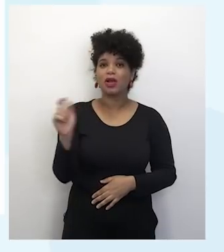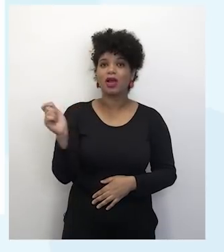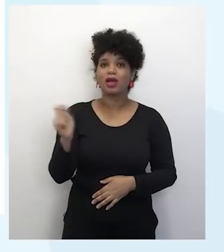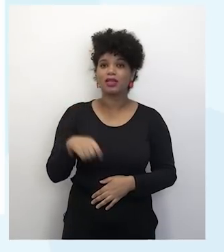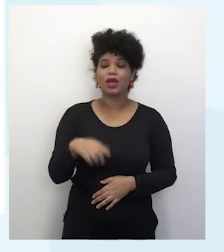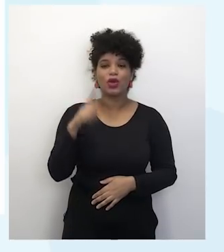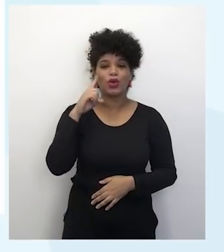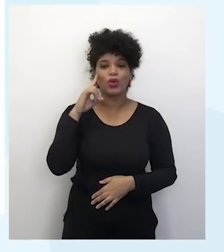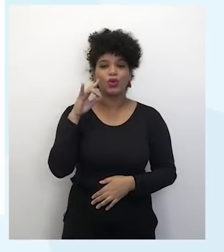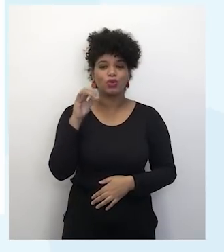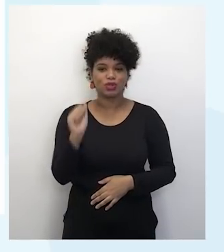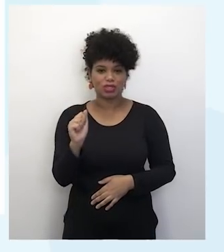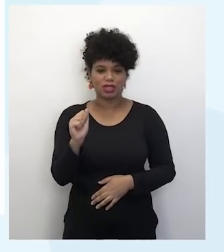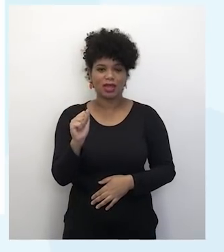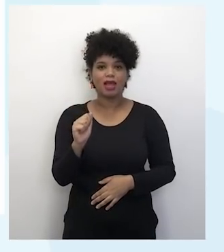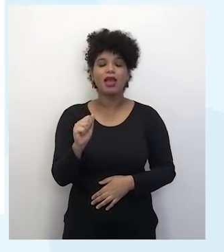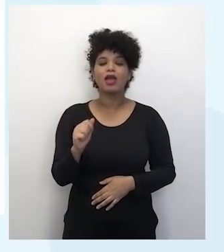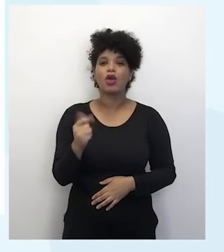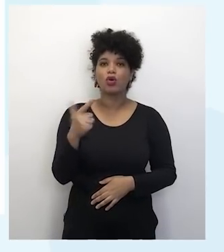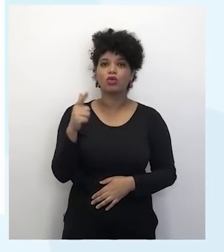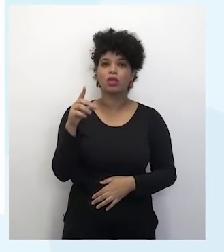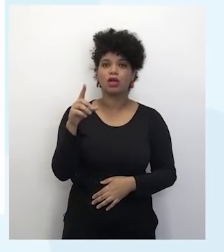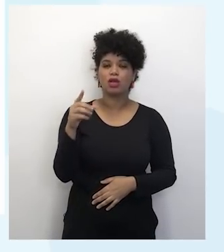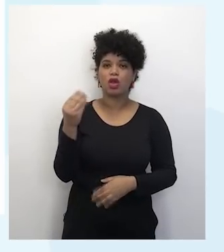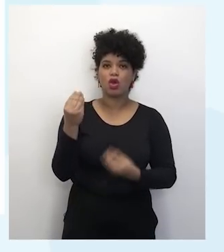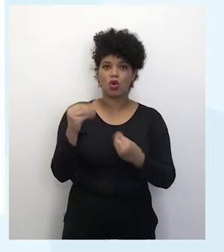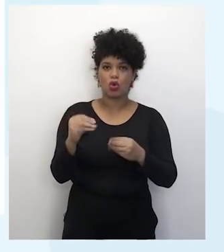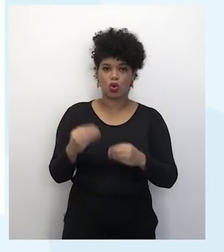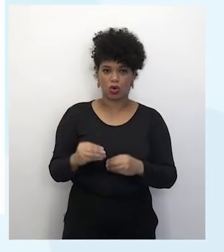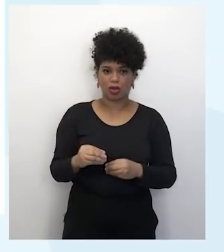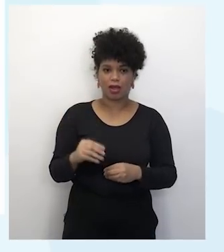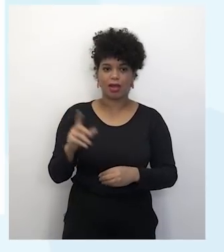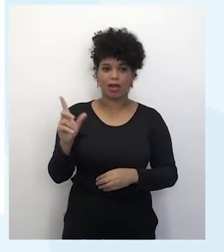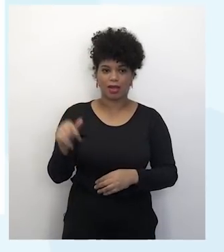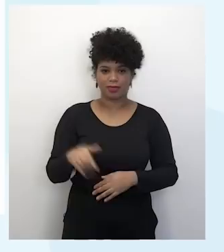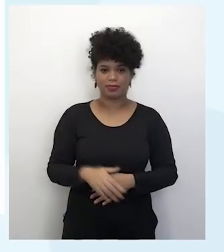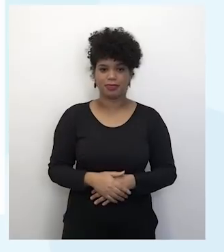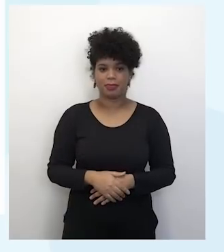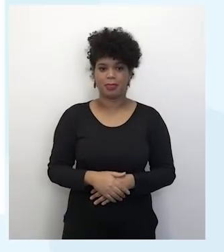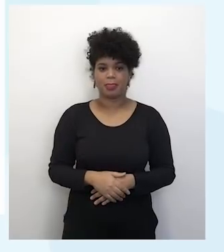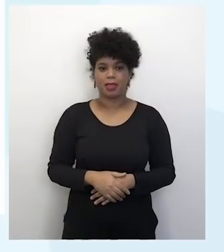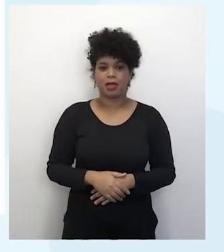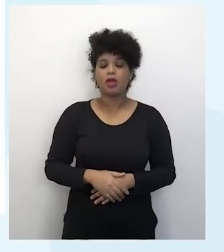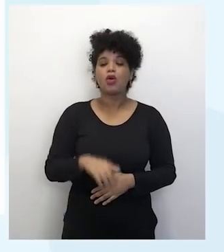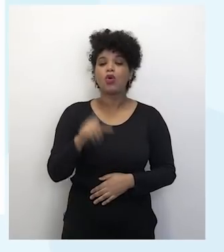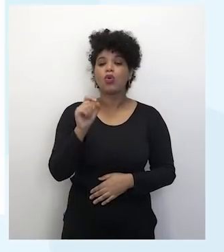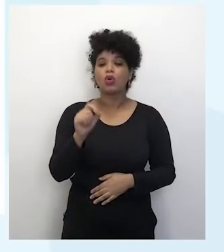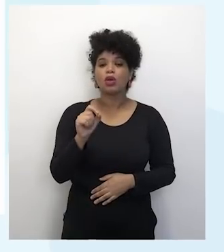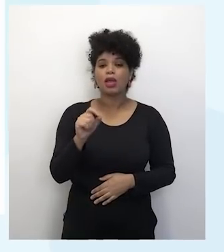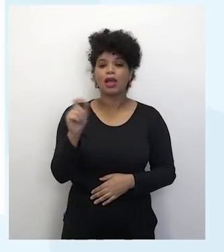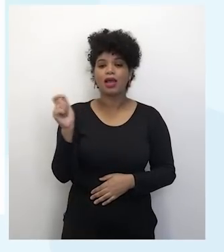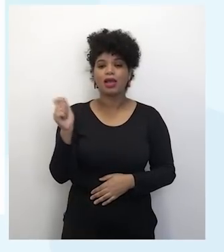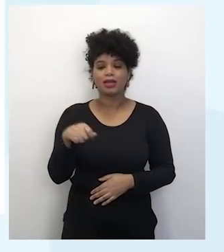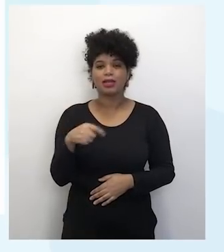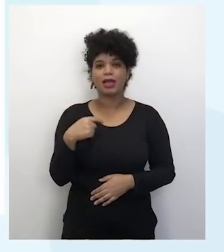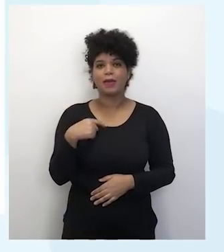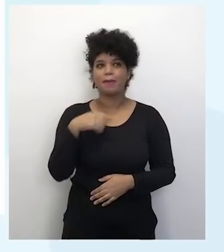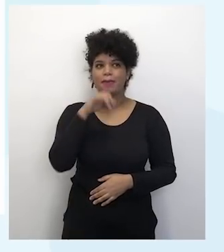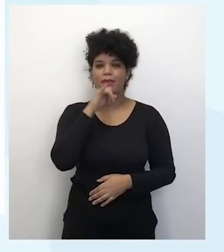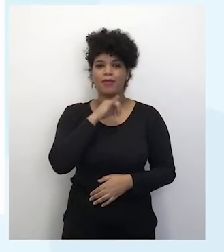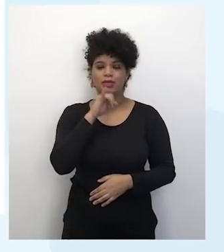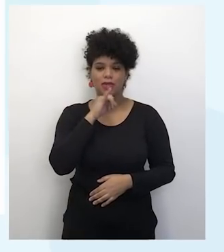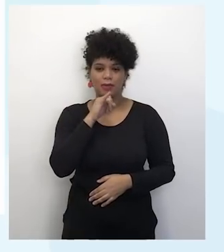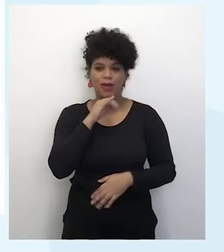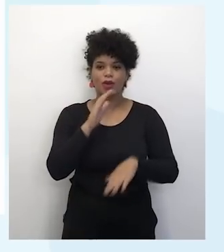data. Uma coisa muito importante também é a evidência. Então, por exemplo, eu me propus a ser uma pessoa